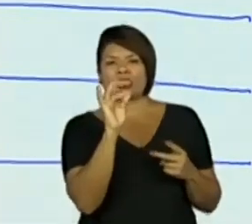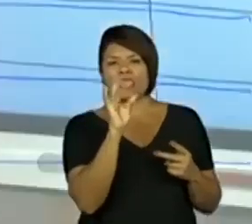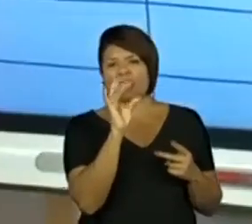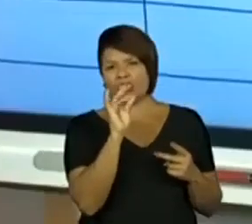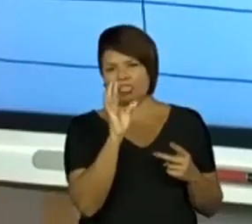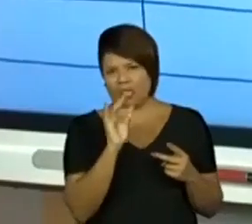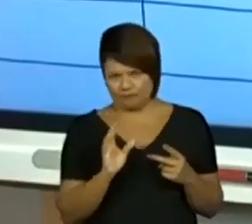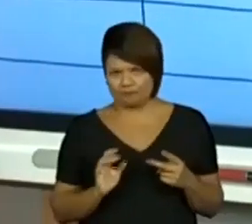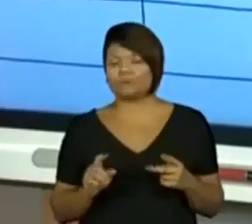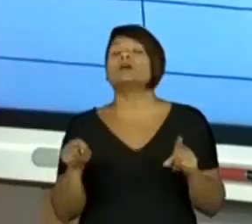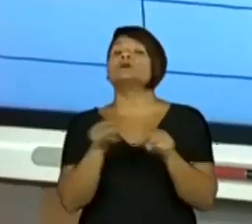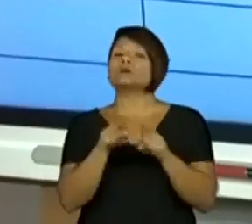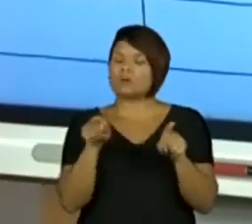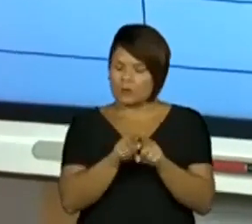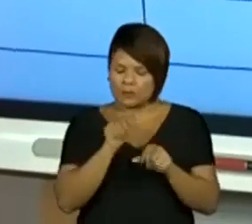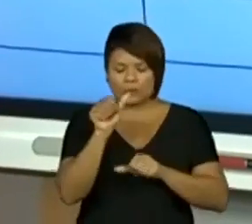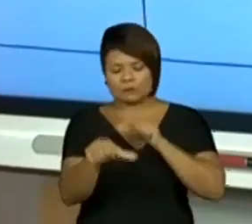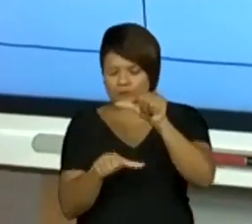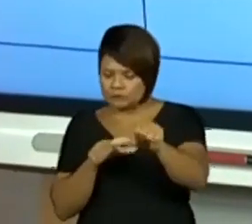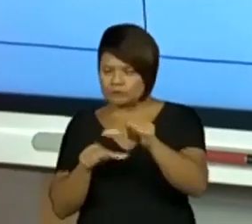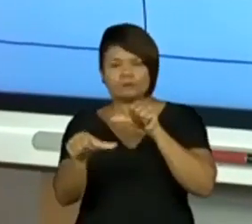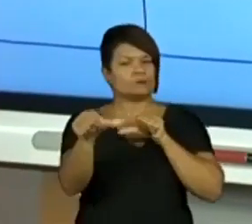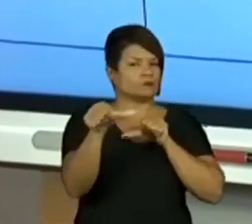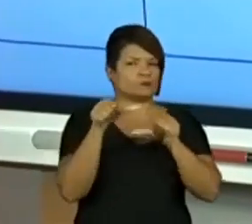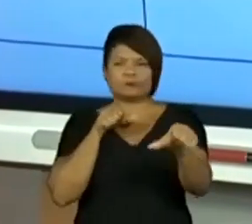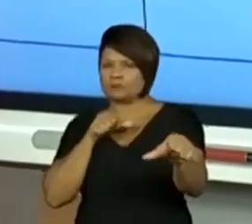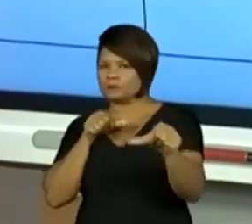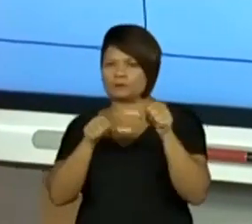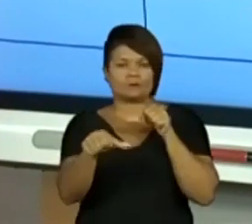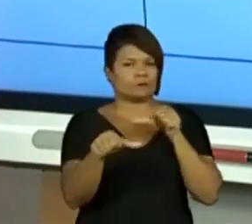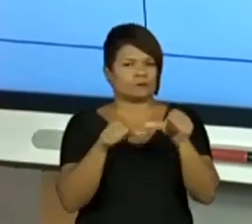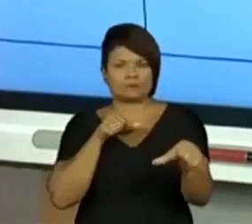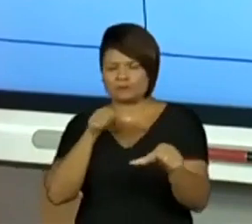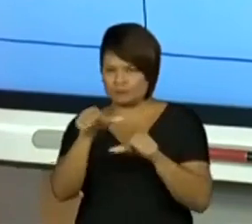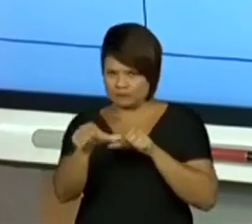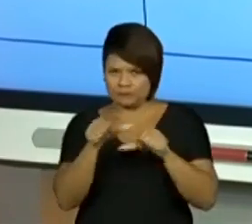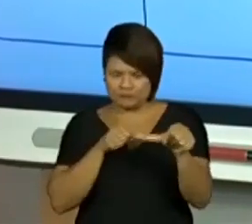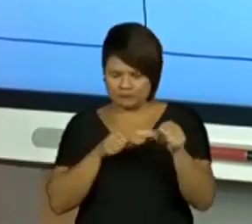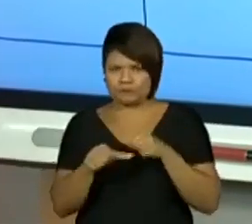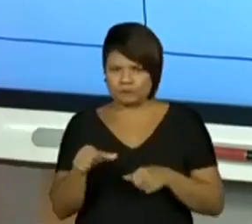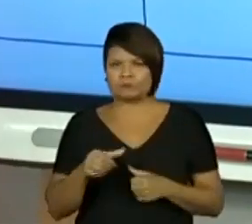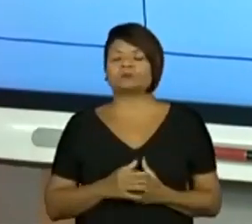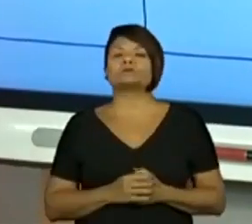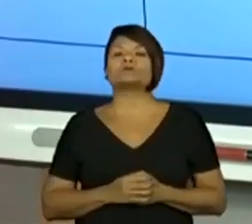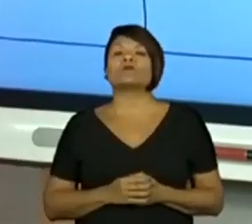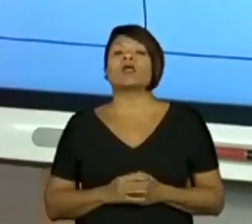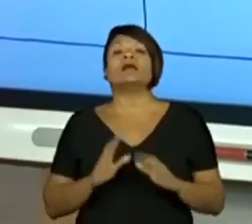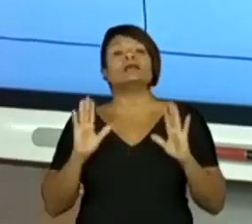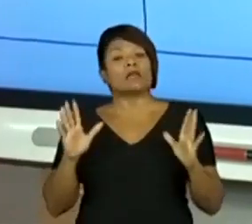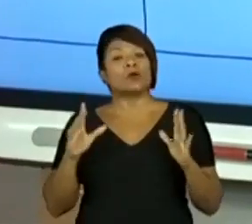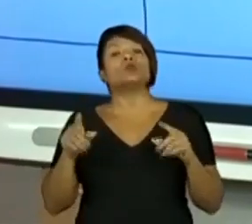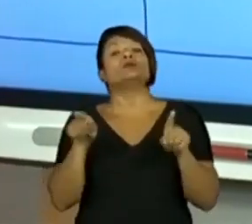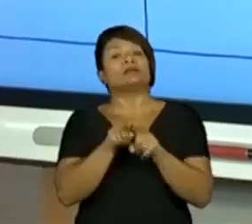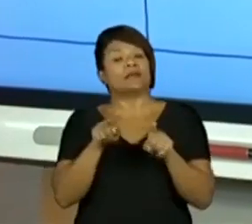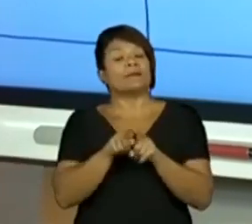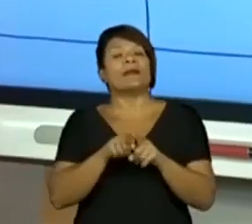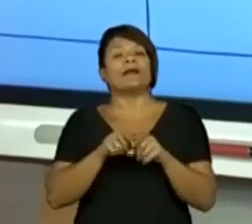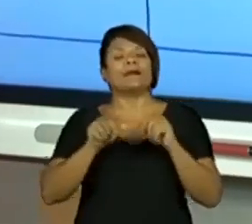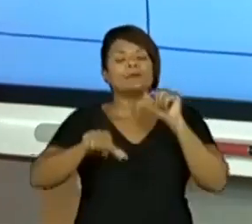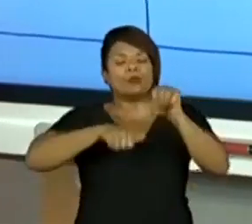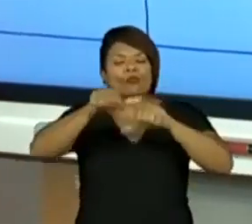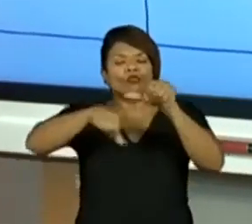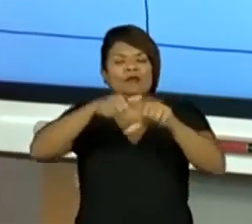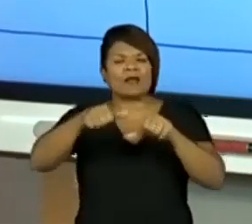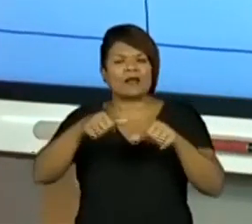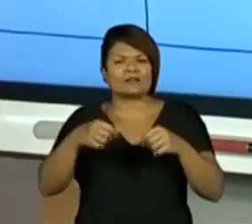Também é uma transformação reversível. Não só a condensação, mas as mudanças de estados físicos da água,